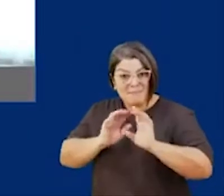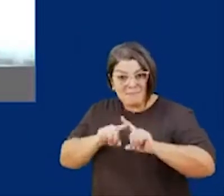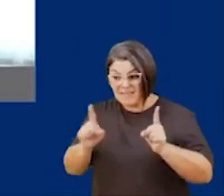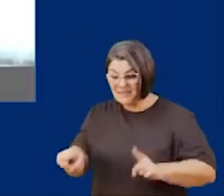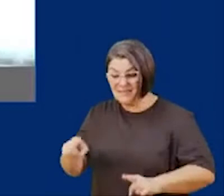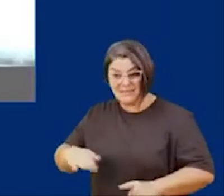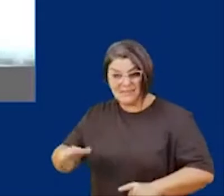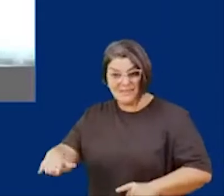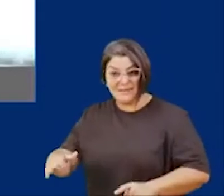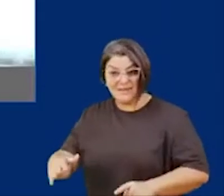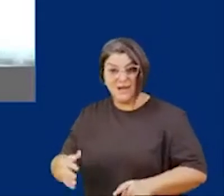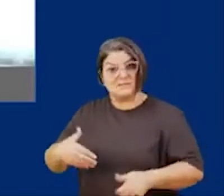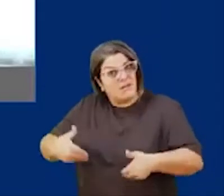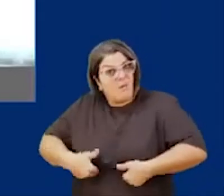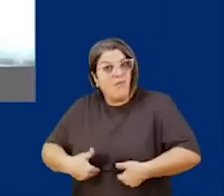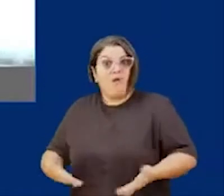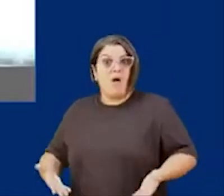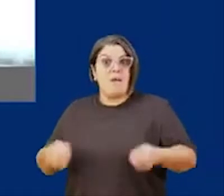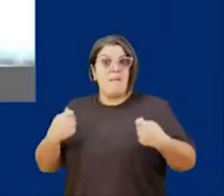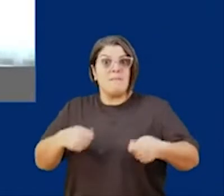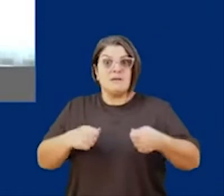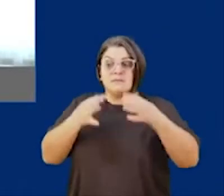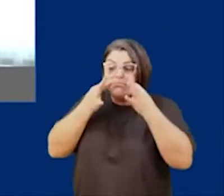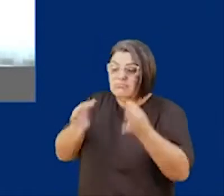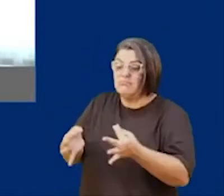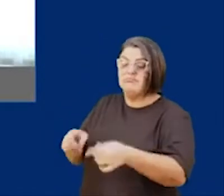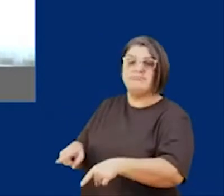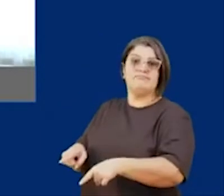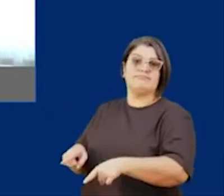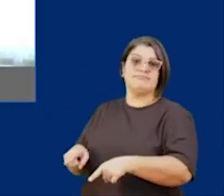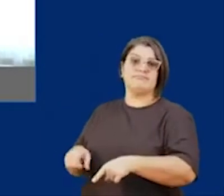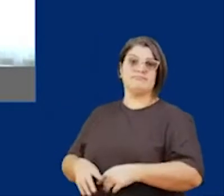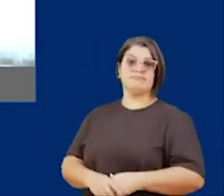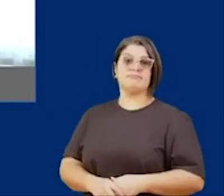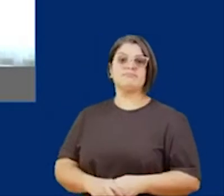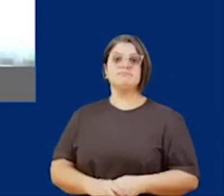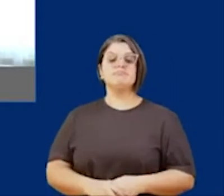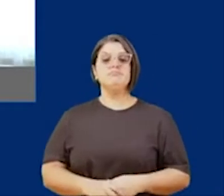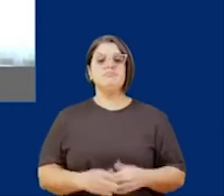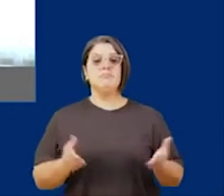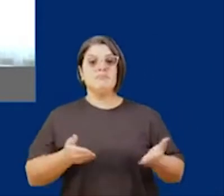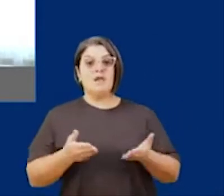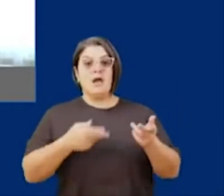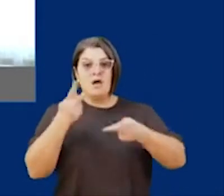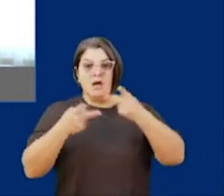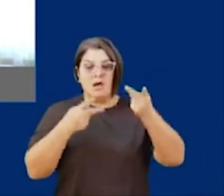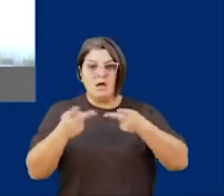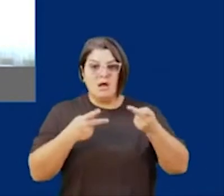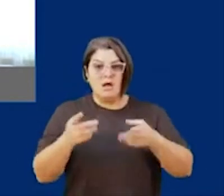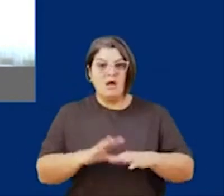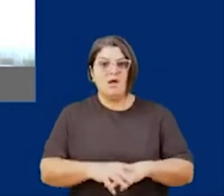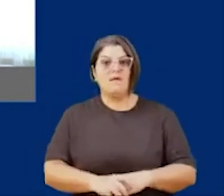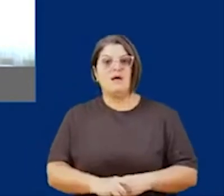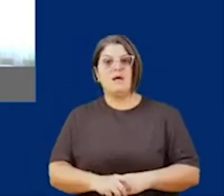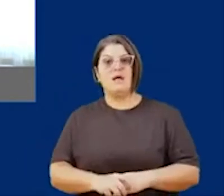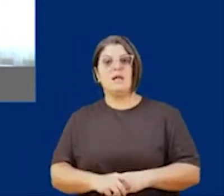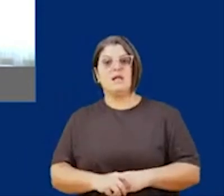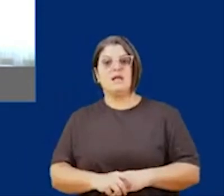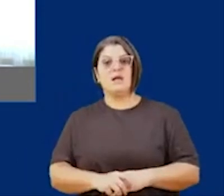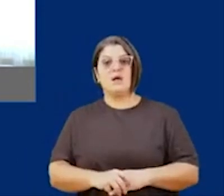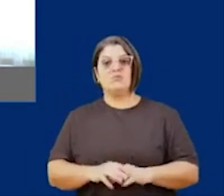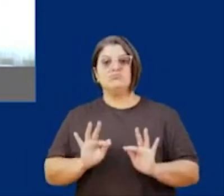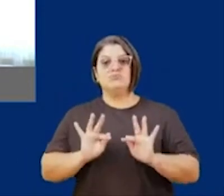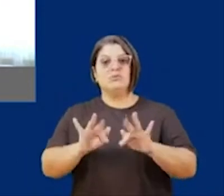da atenção aos sinais é muito importante. Uma outra coisa para fechar essa ideia dos passos e chegar caminhando para o final dessa minha primeira